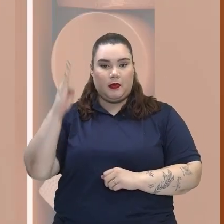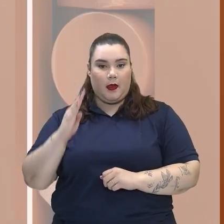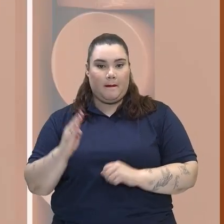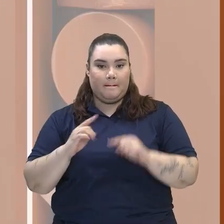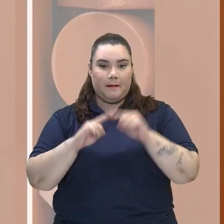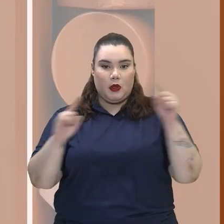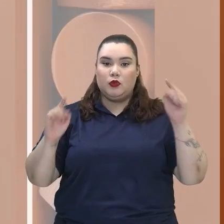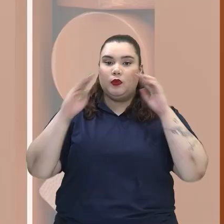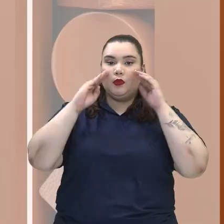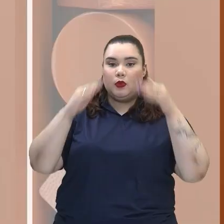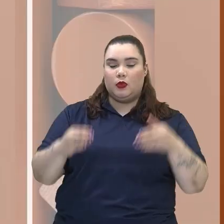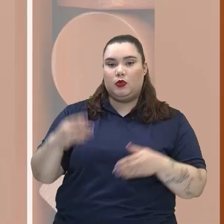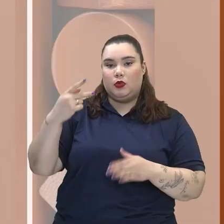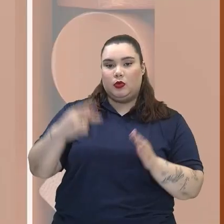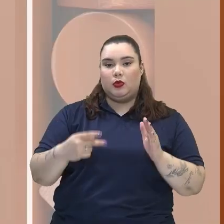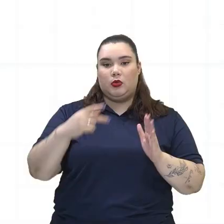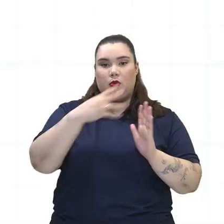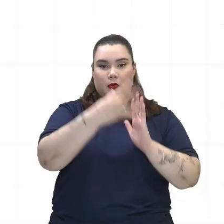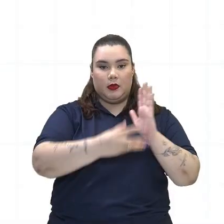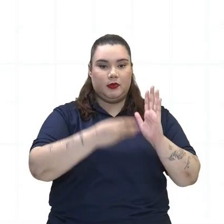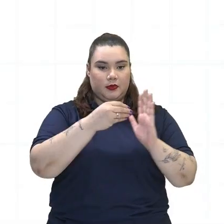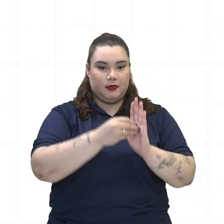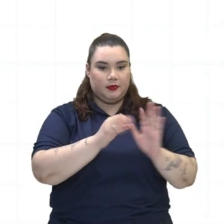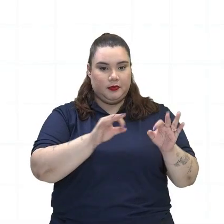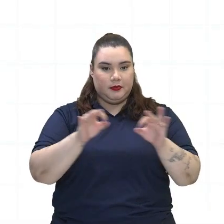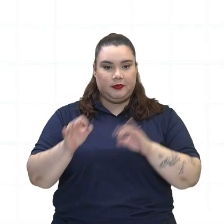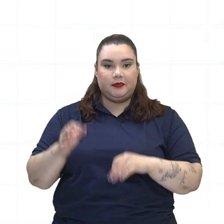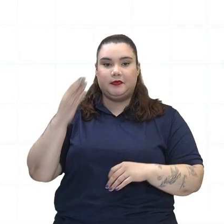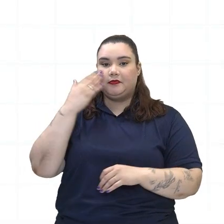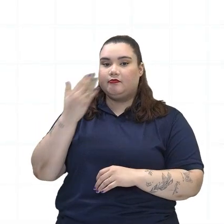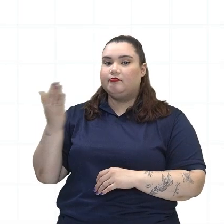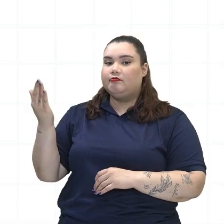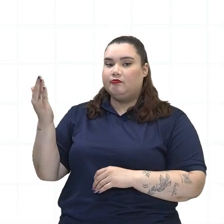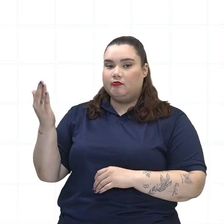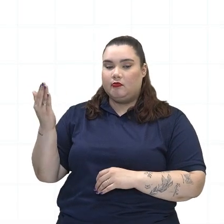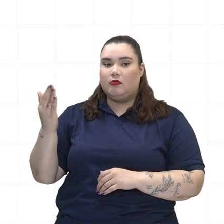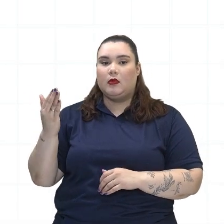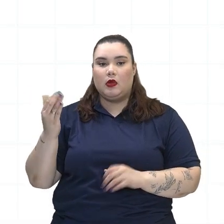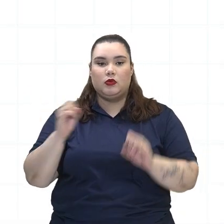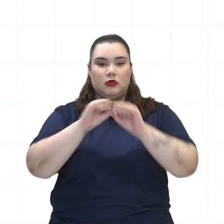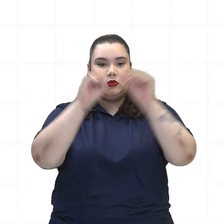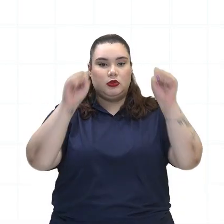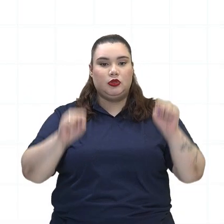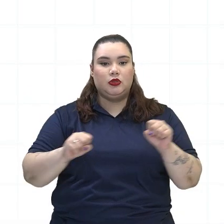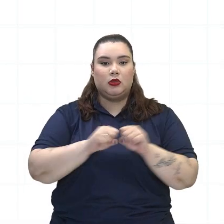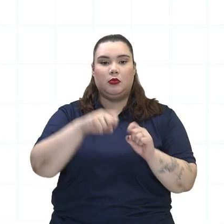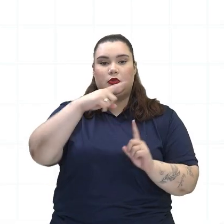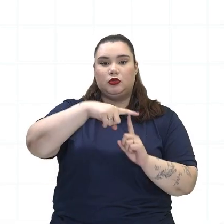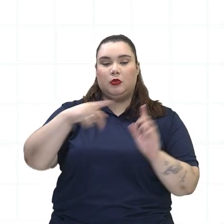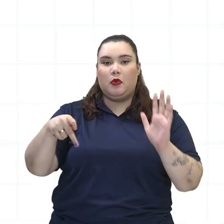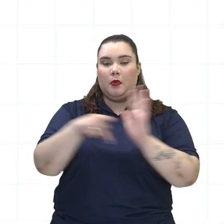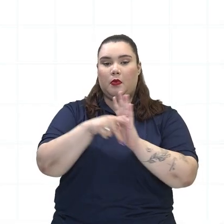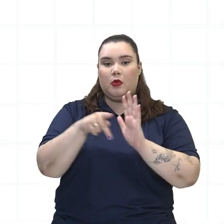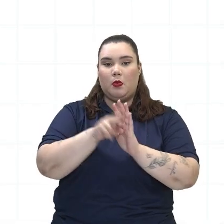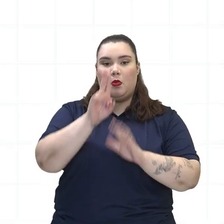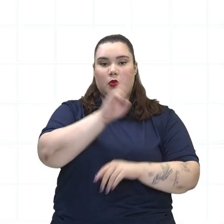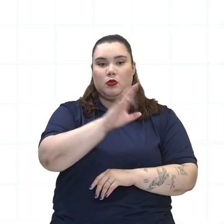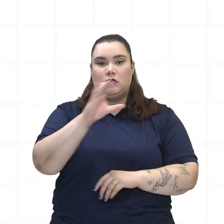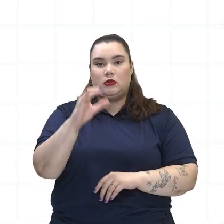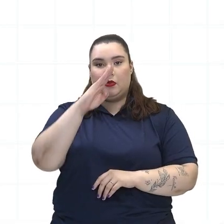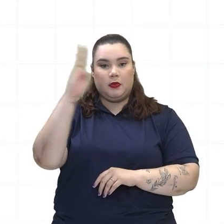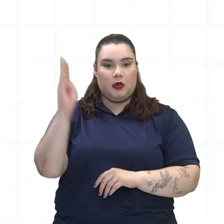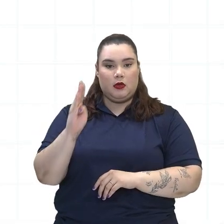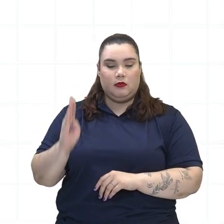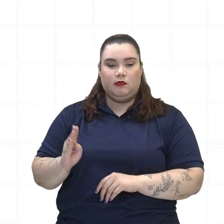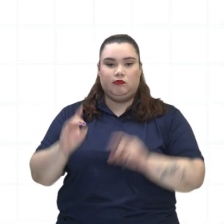mais destaque à região da Amazônia. Então acompanha. Olha só, eu tenho aqui painel unidades de conservação brasileiras. Eu tenho aqui